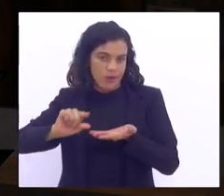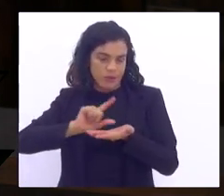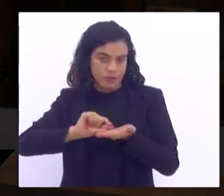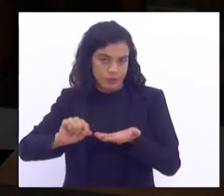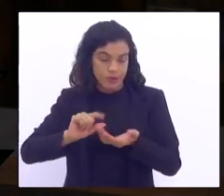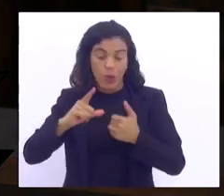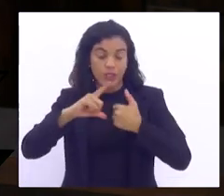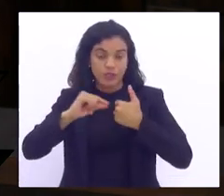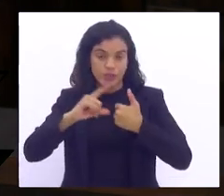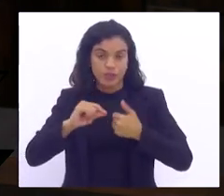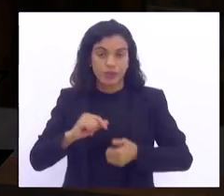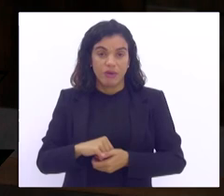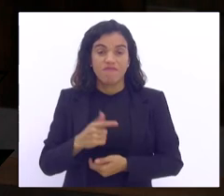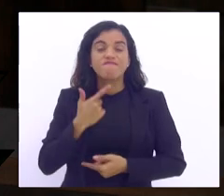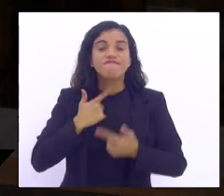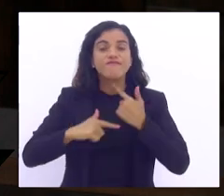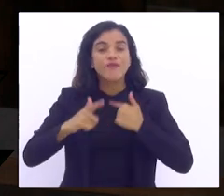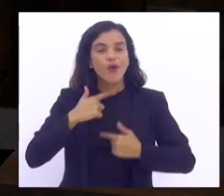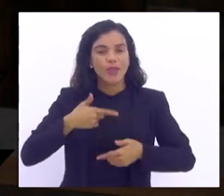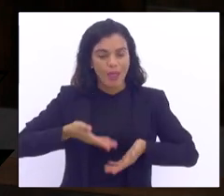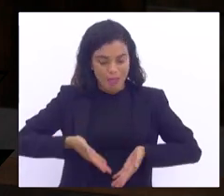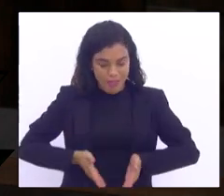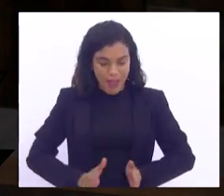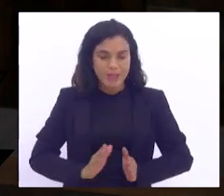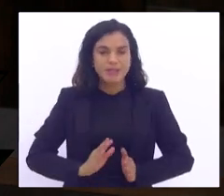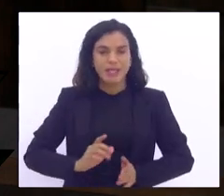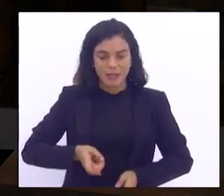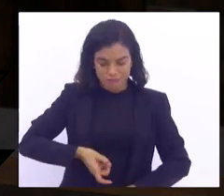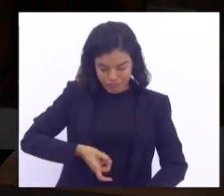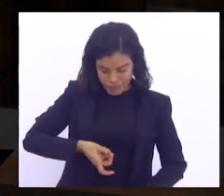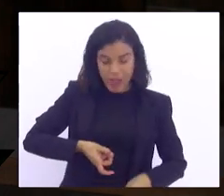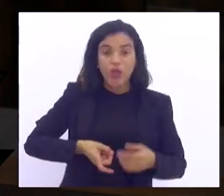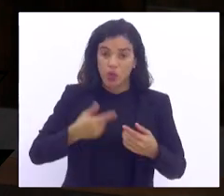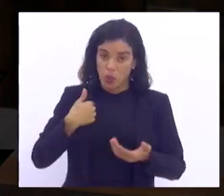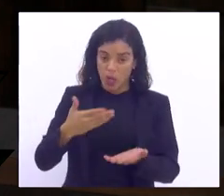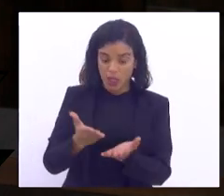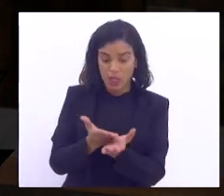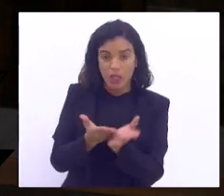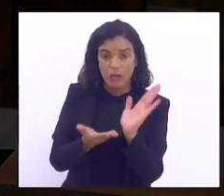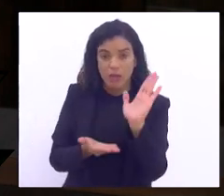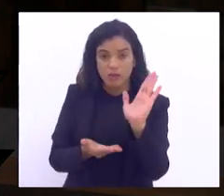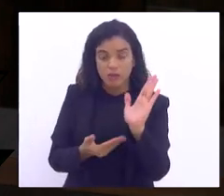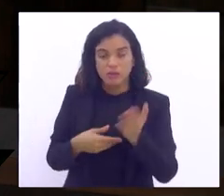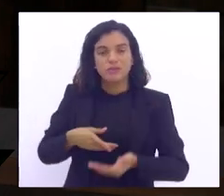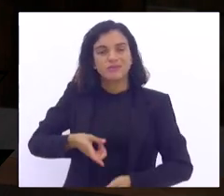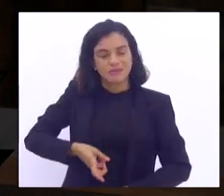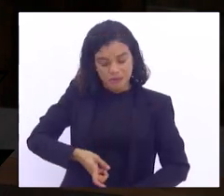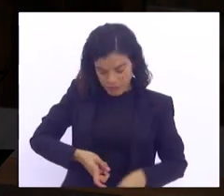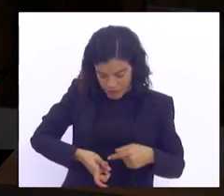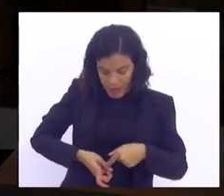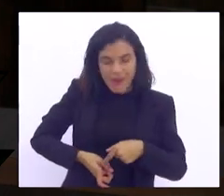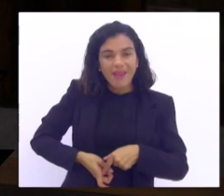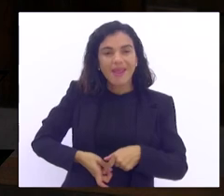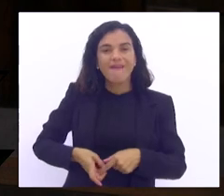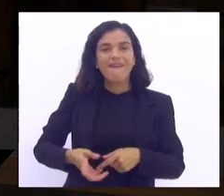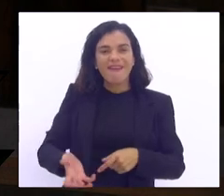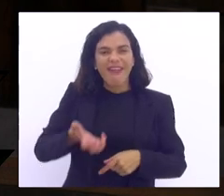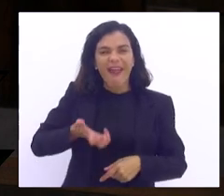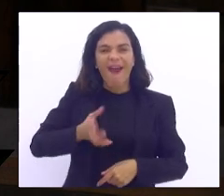a vontade de nascer do feto prevalecesse, estou com o artigo aqui em mãos, a mãe seria